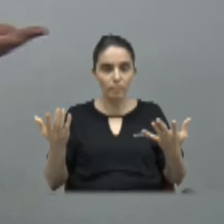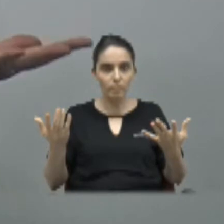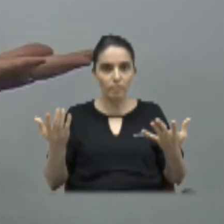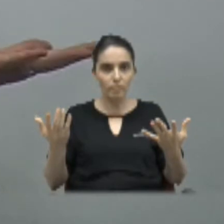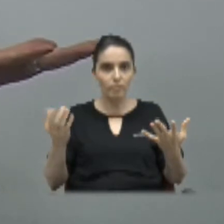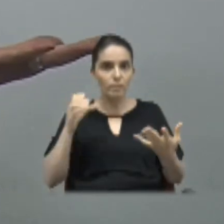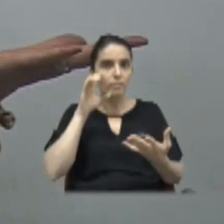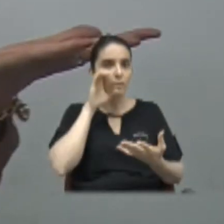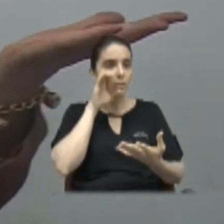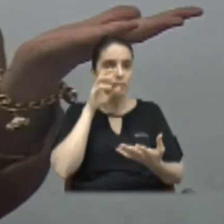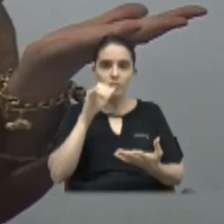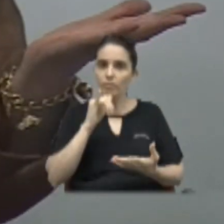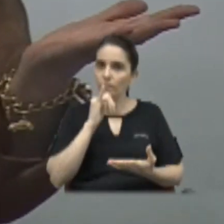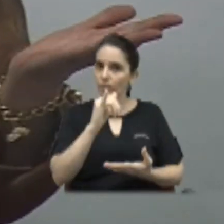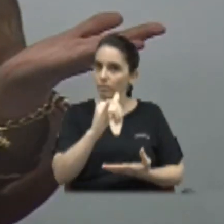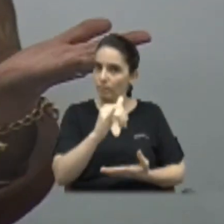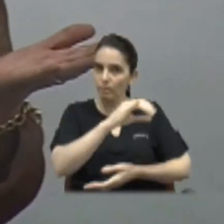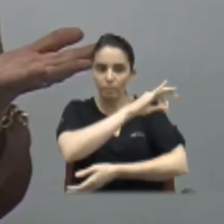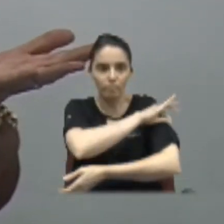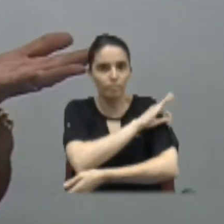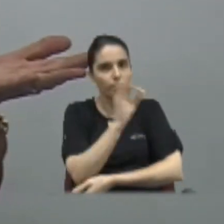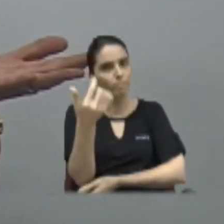tem prefeito, doutor Marcelo.